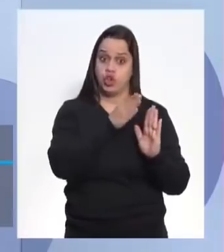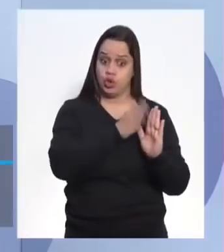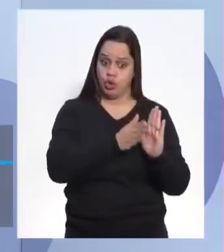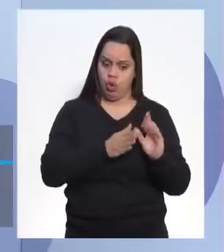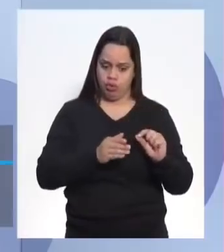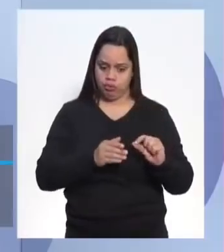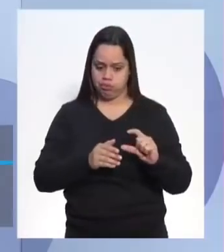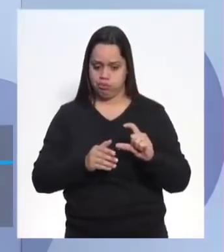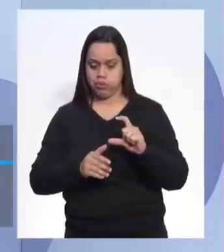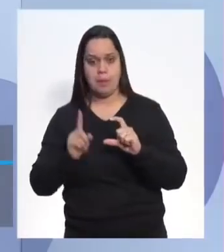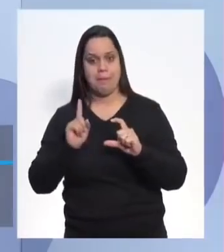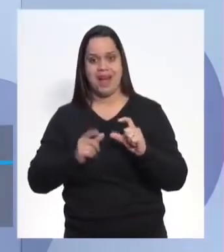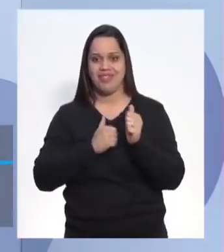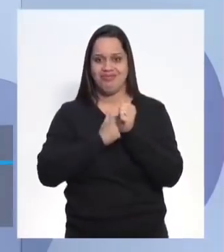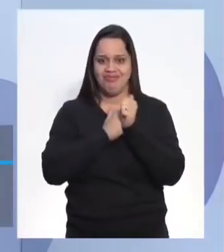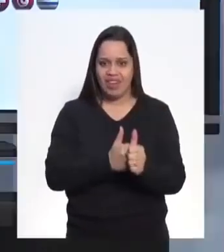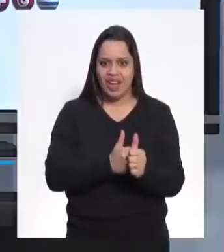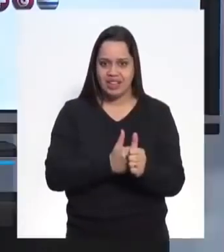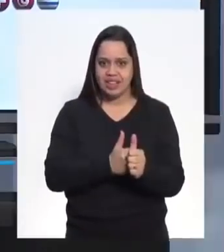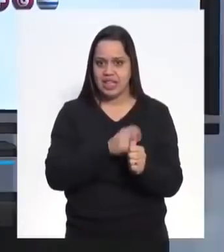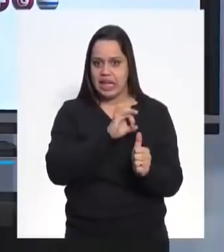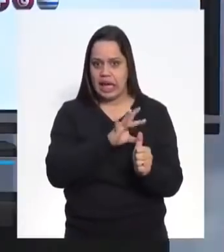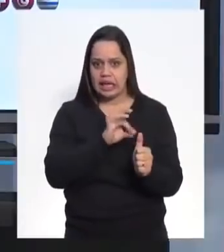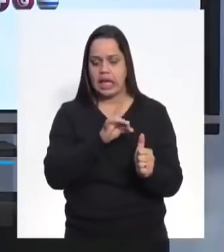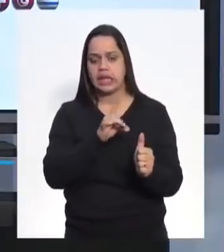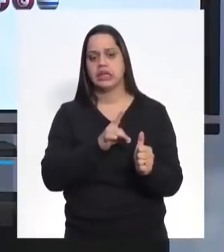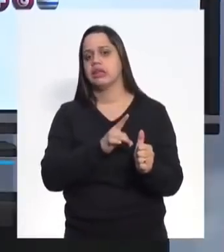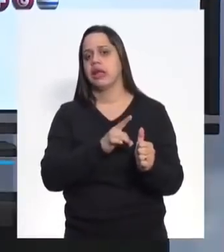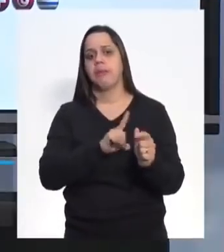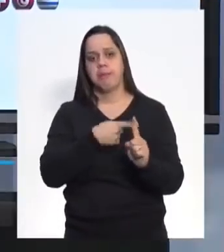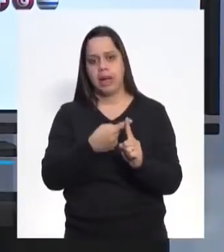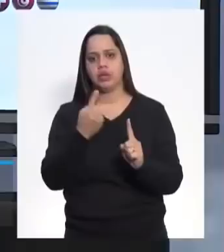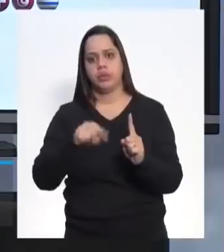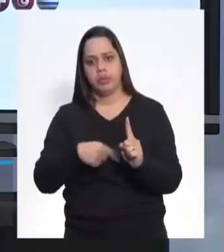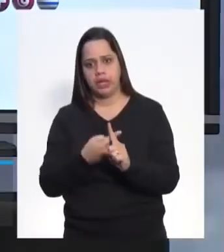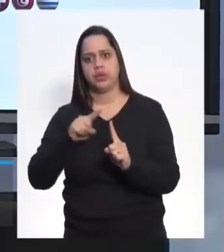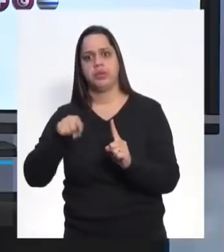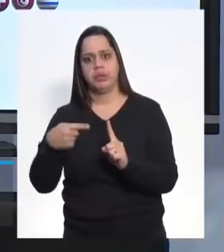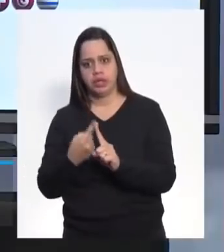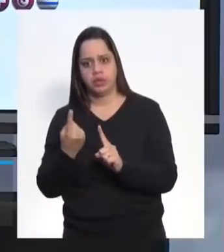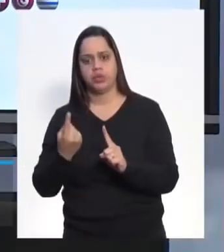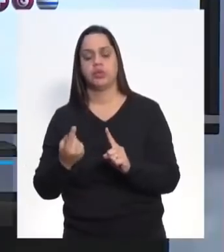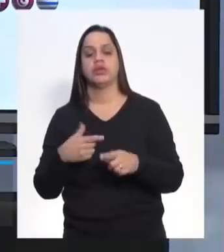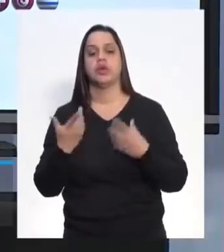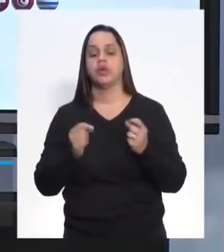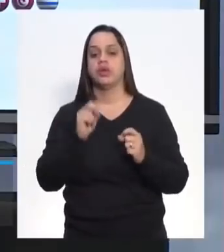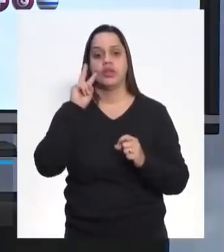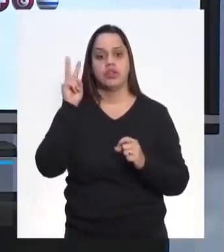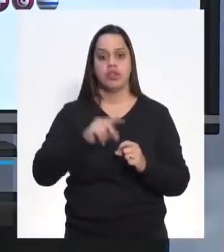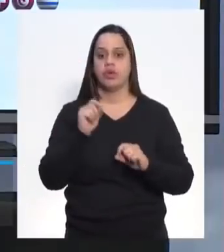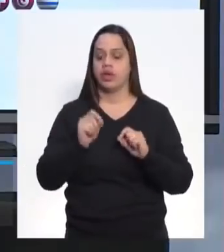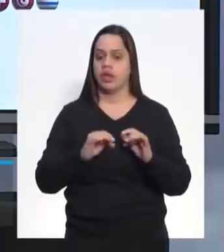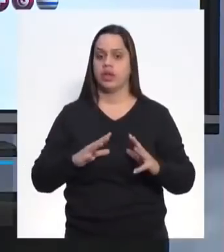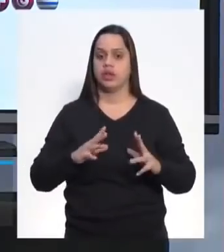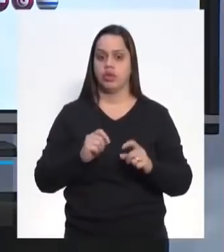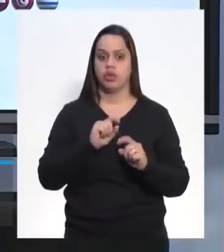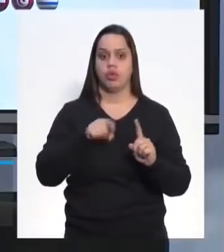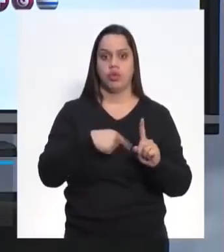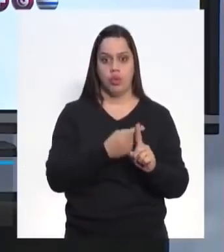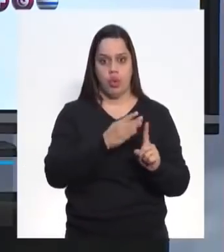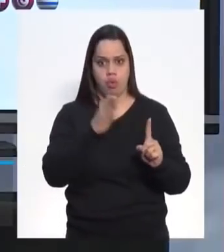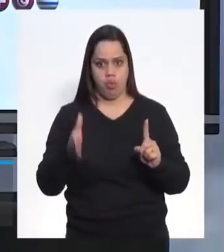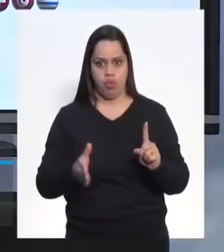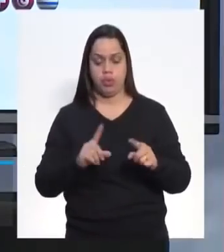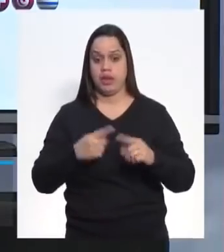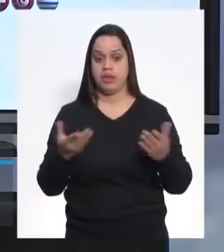mesmo, isso mesmo. Então, seria basicamente essa ideia dessa relação aí na questão do consecutivo, somando um ao próximo.